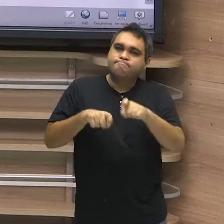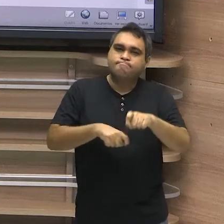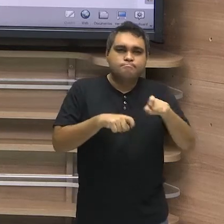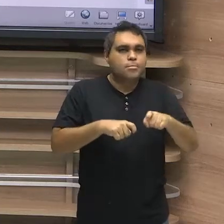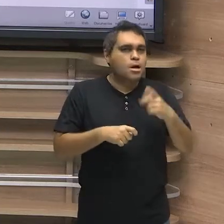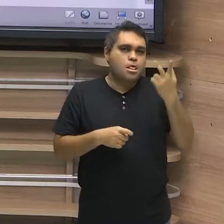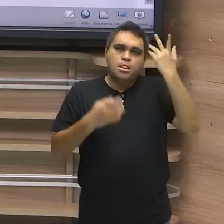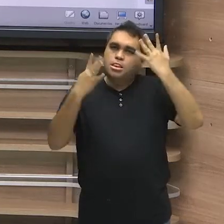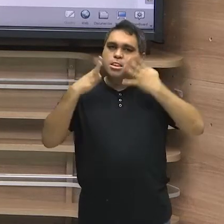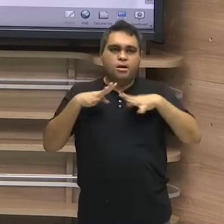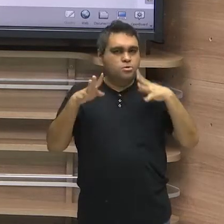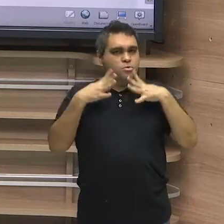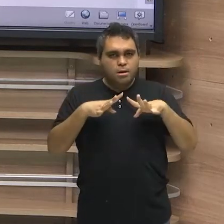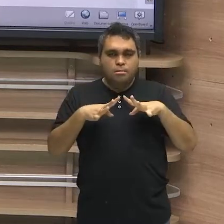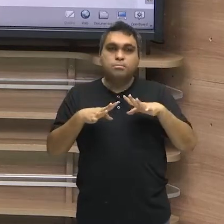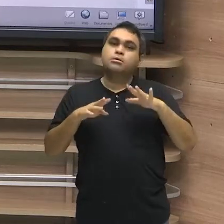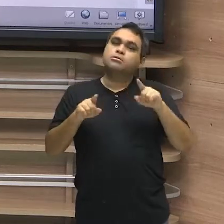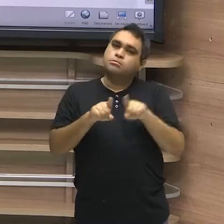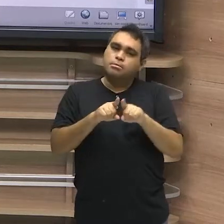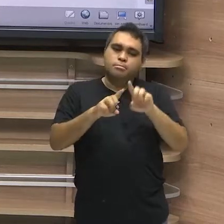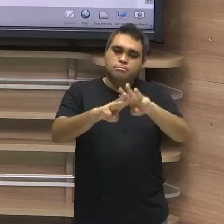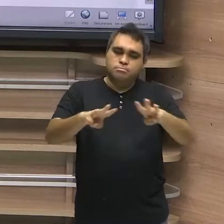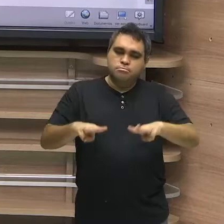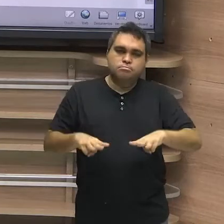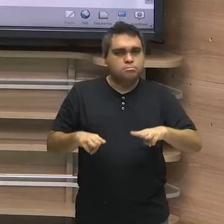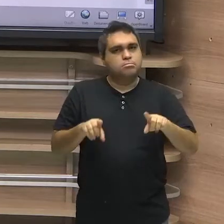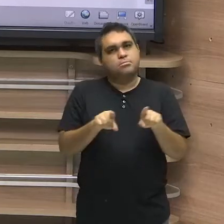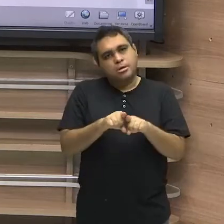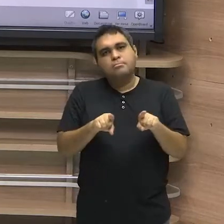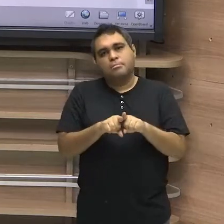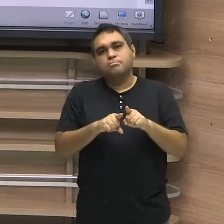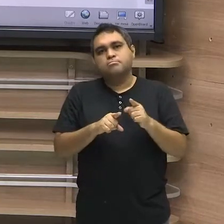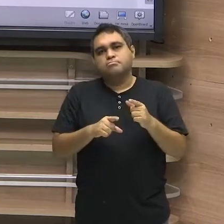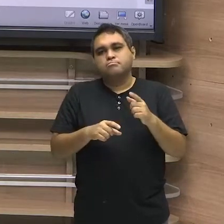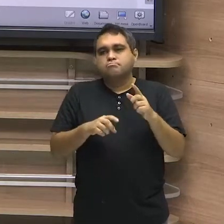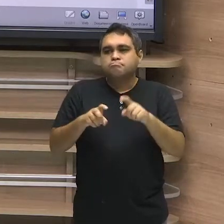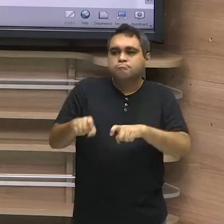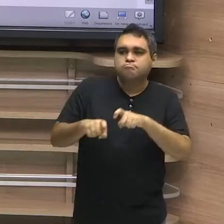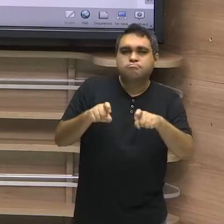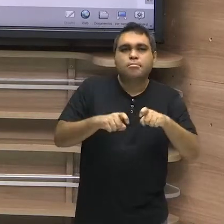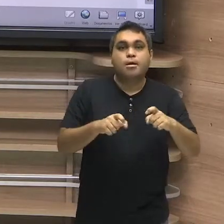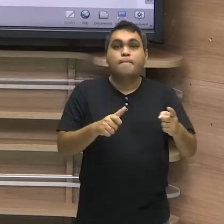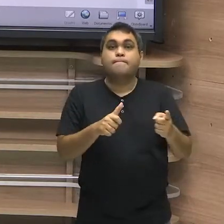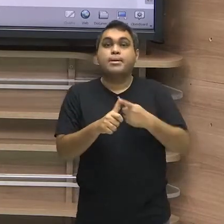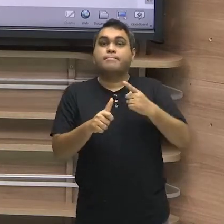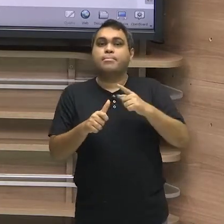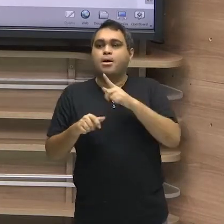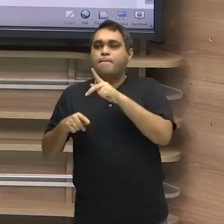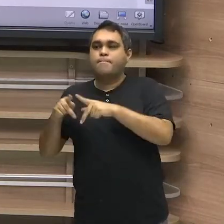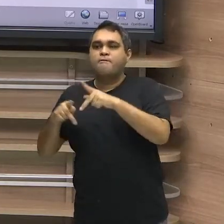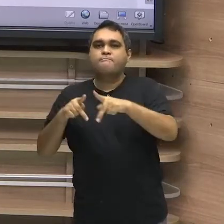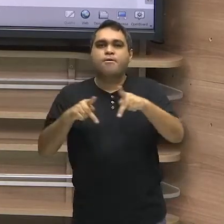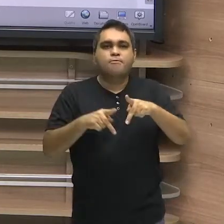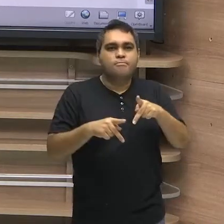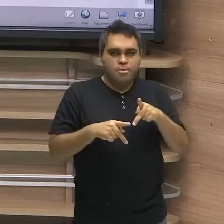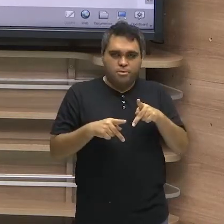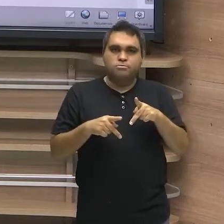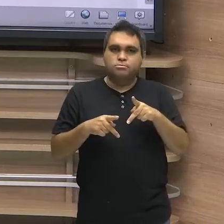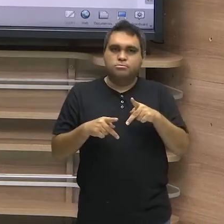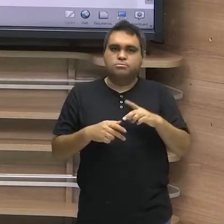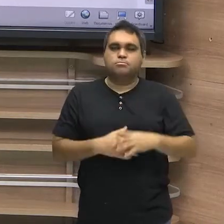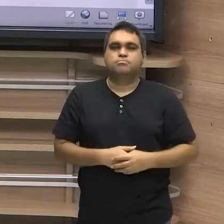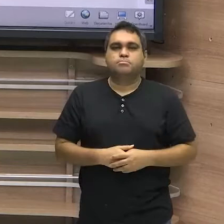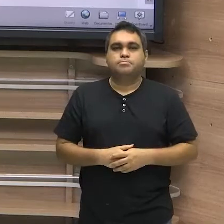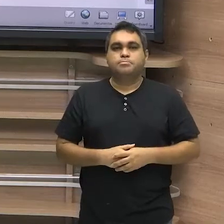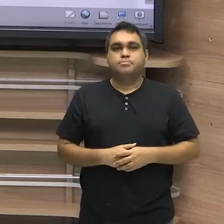certamente os povos da Mesopotâmia vão estar entre esses primeiros povos a praticarem aí a pecuária,